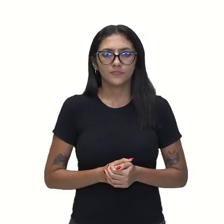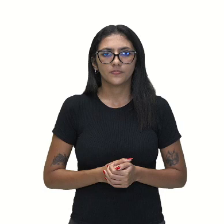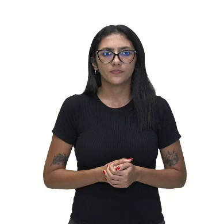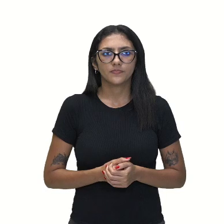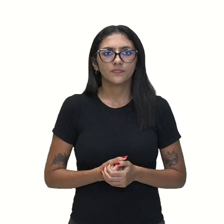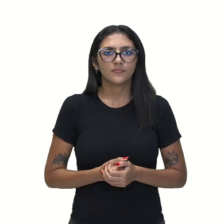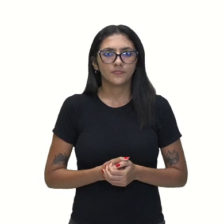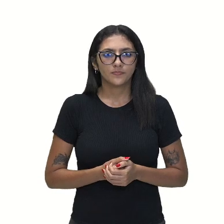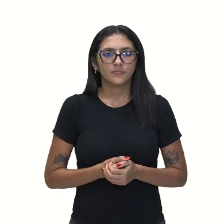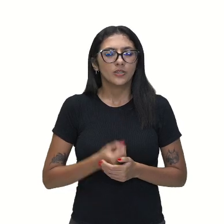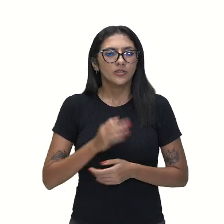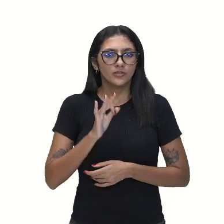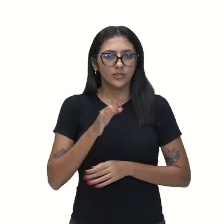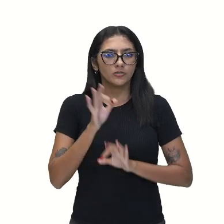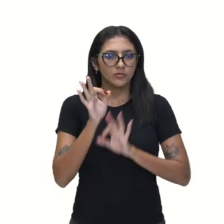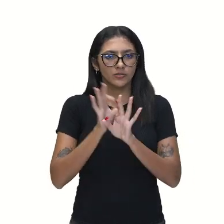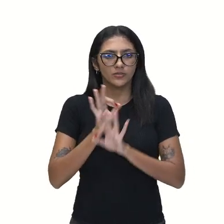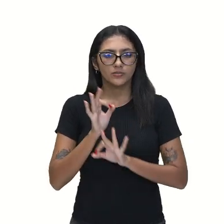Muito bem, muito bem.